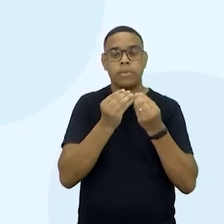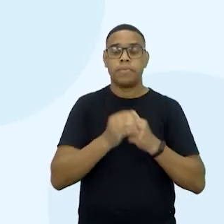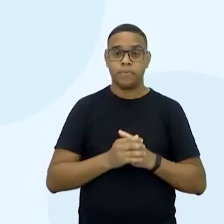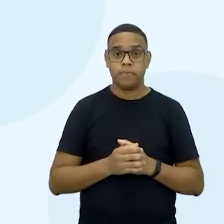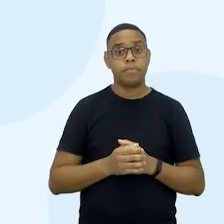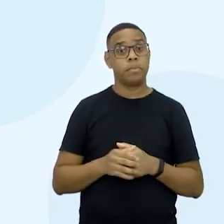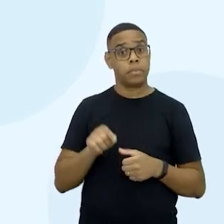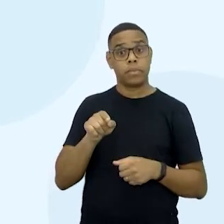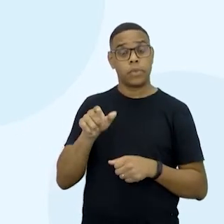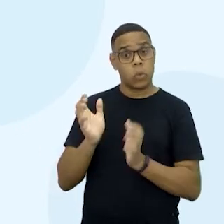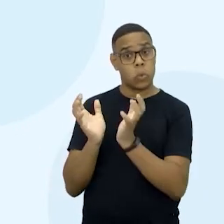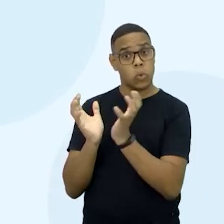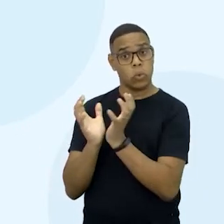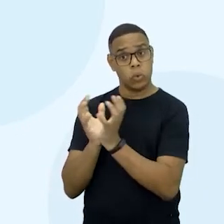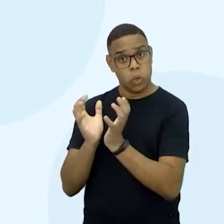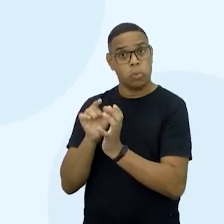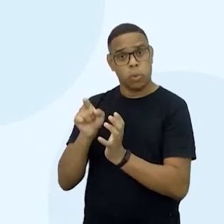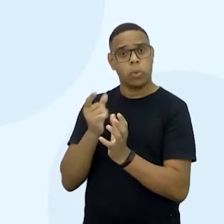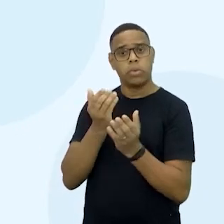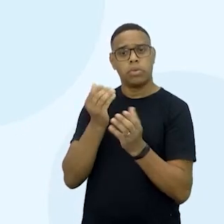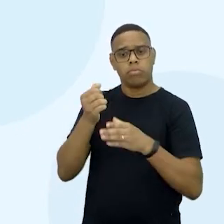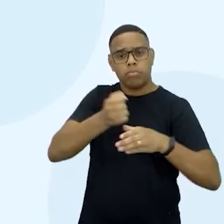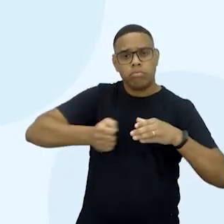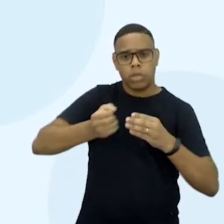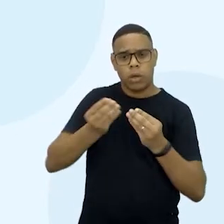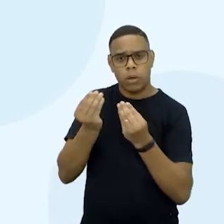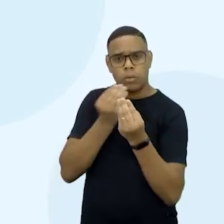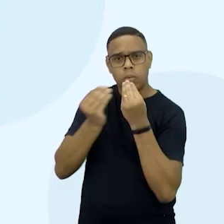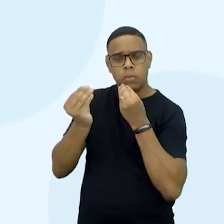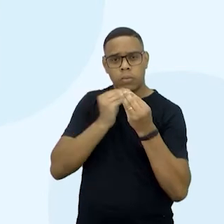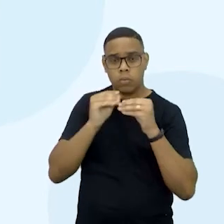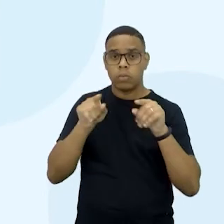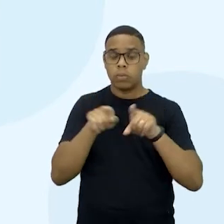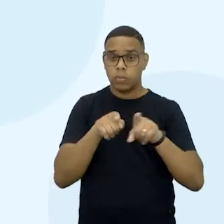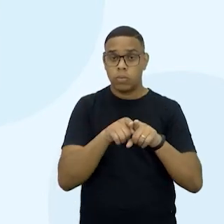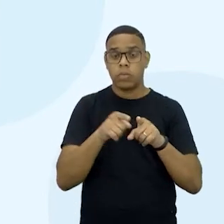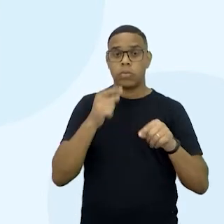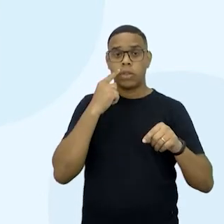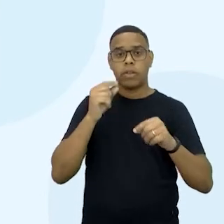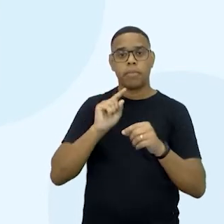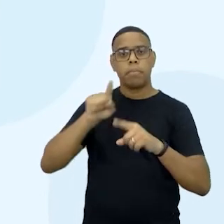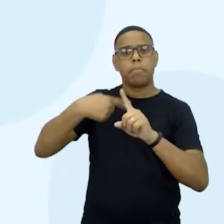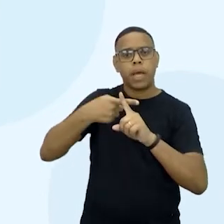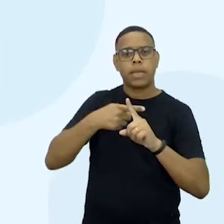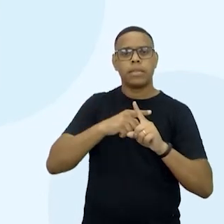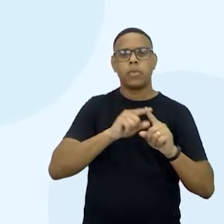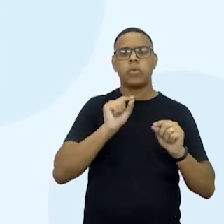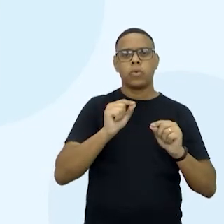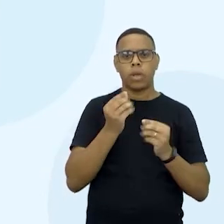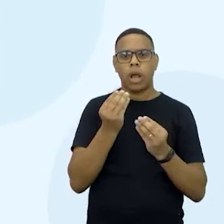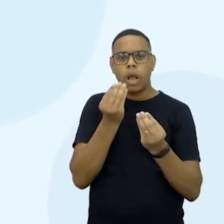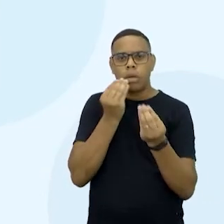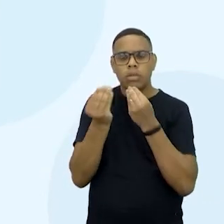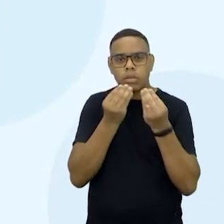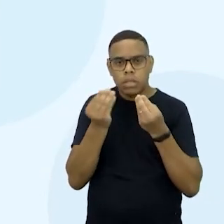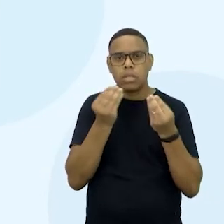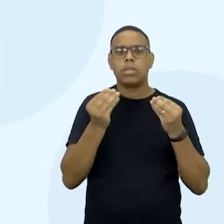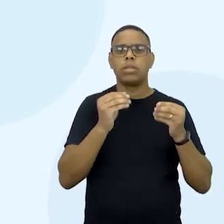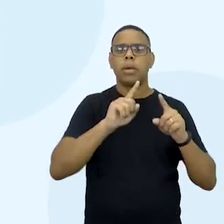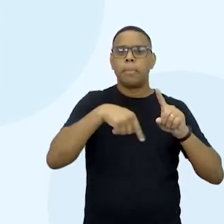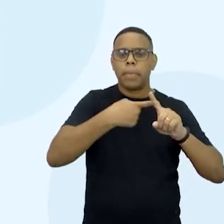e conforme eles cozinham os alimentos eles também colocam né inserem na sua dieta